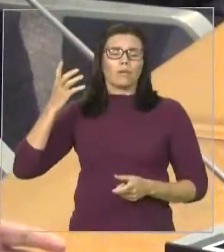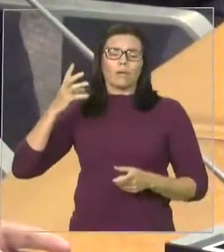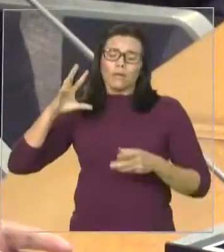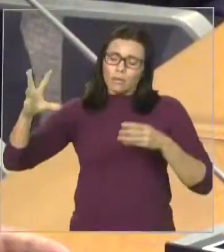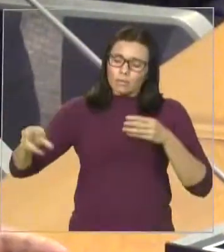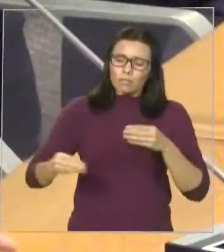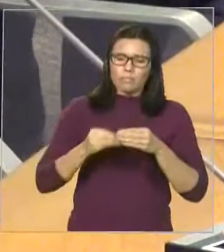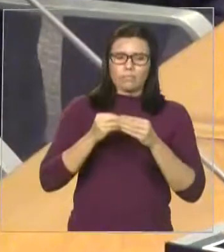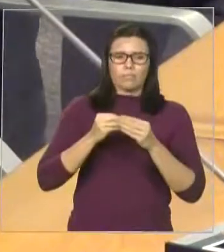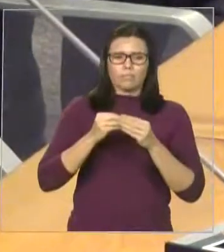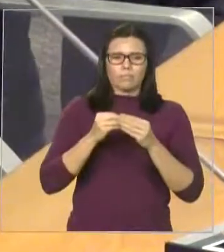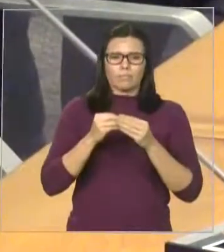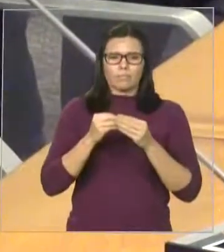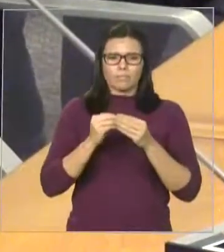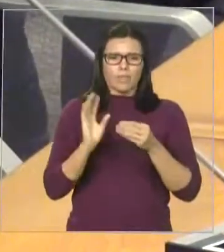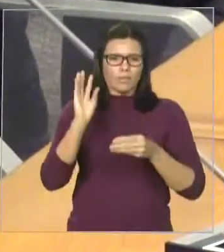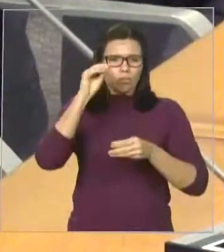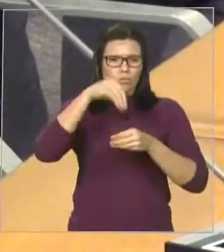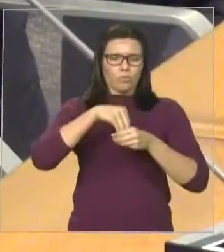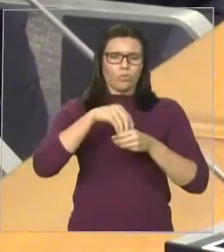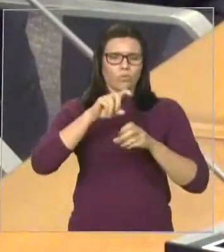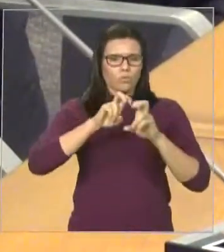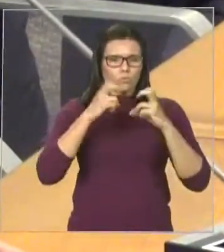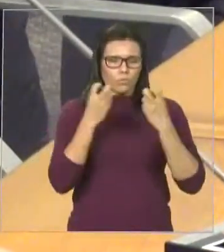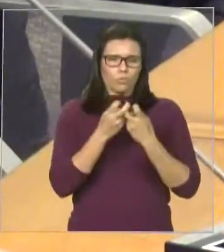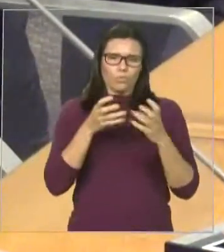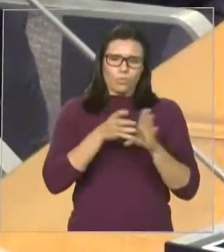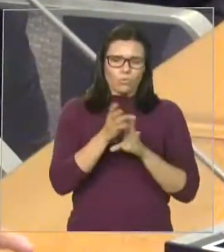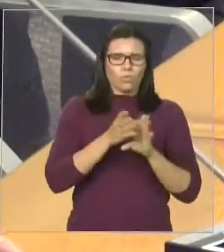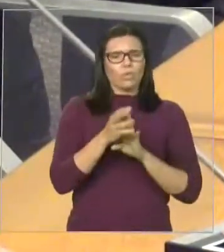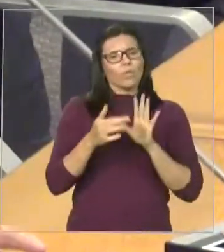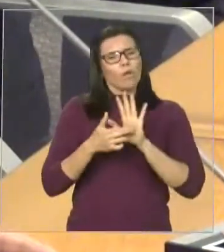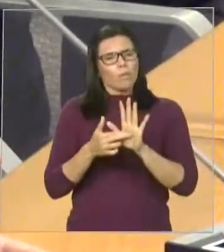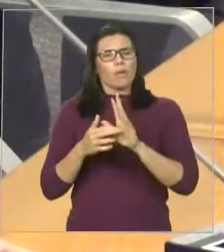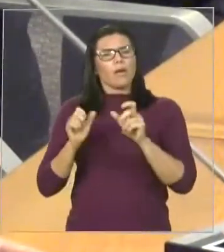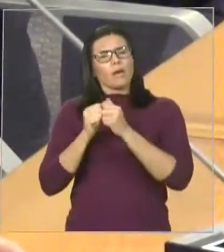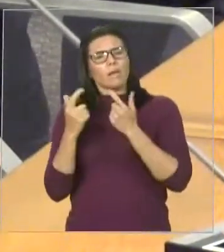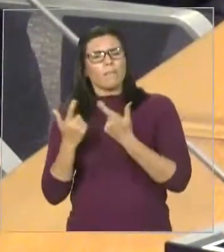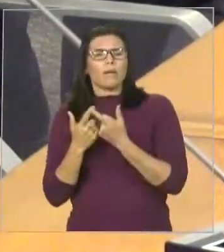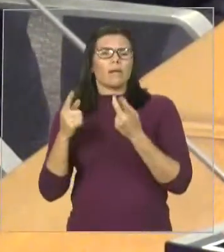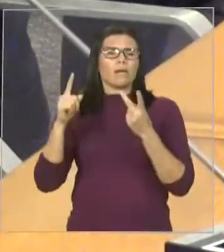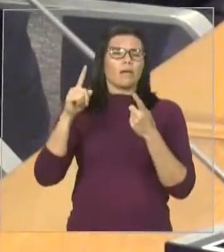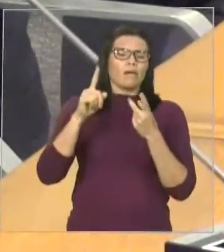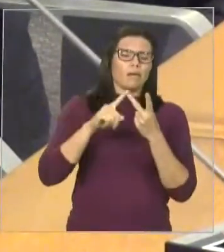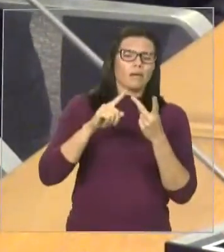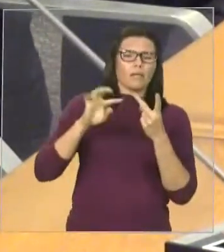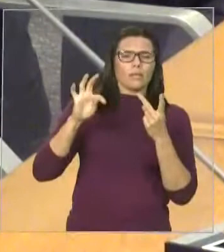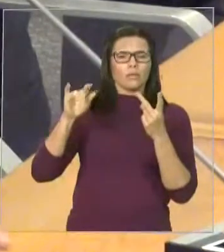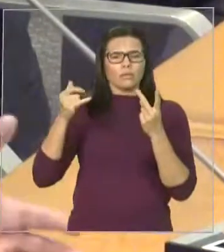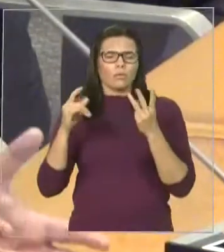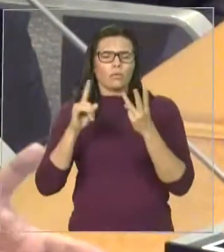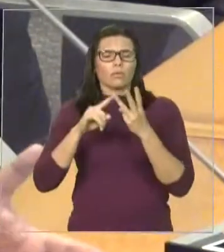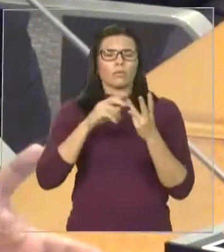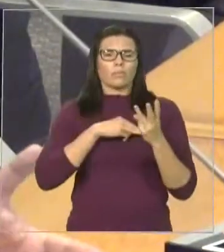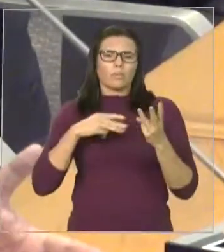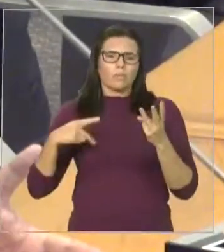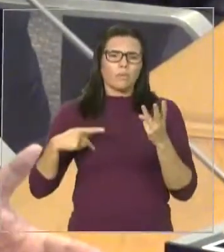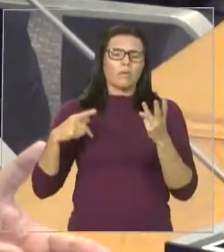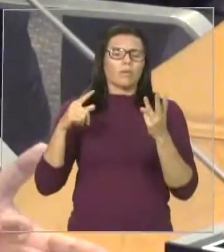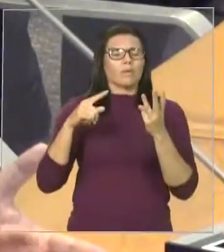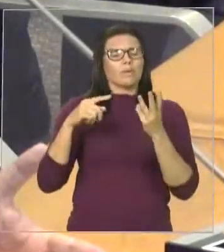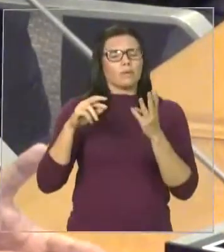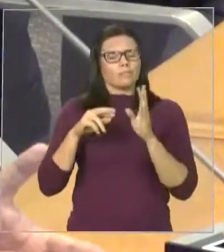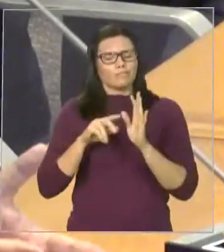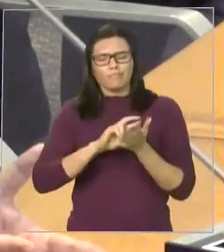é praticamente idêntico ao anterior. E o governo, em vez de retroceder nesse caso, como o fez, mantém